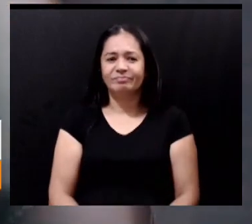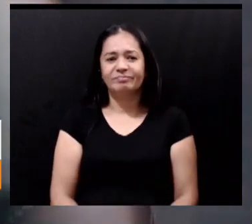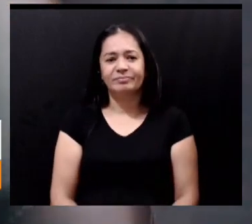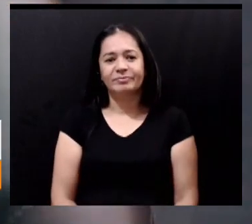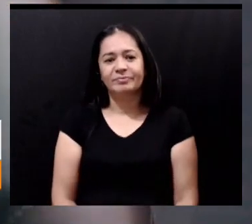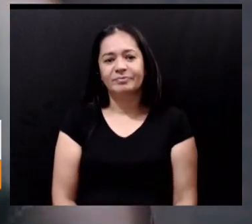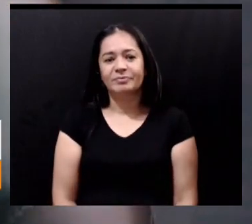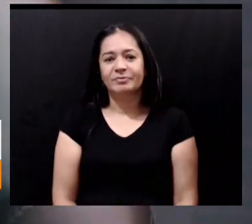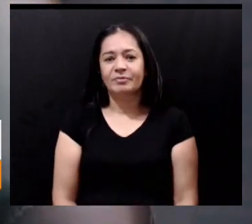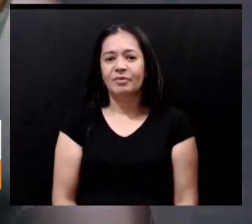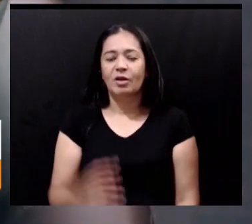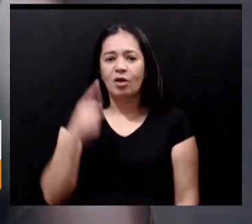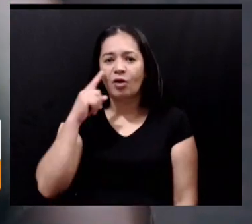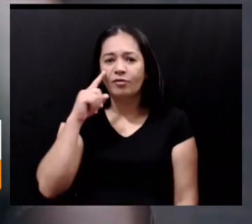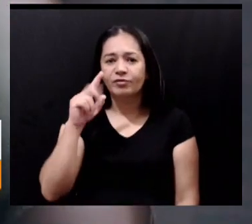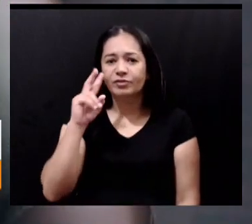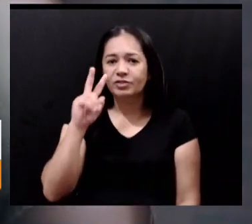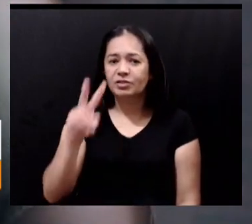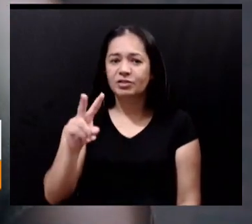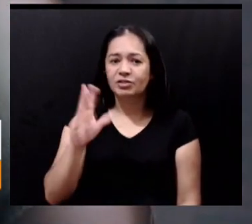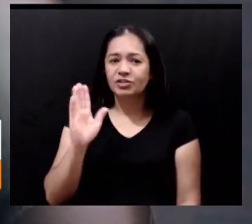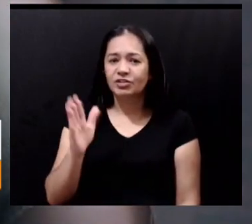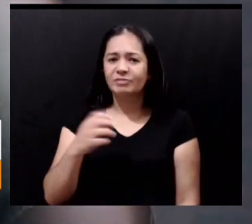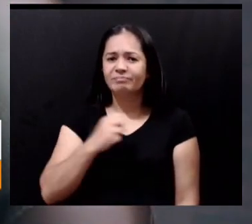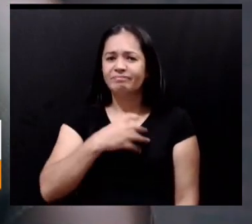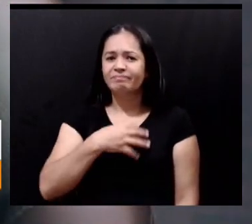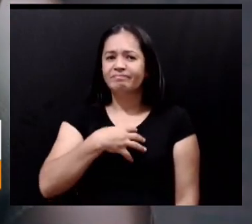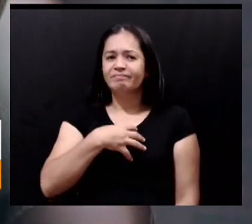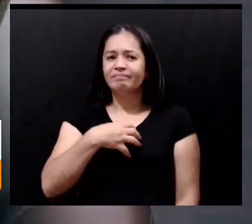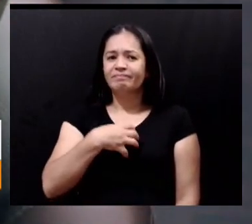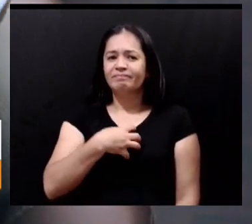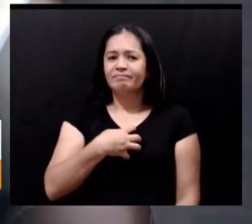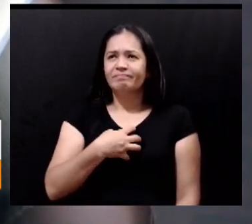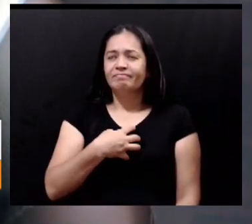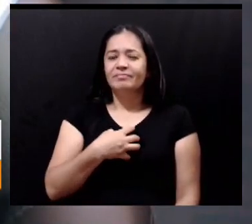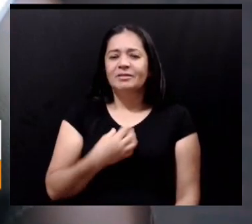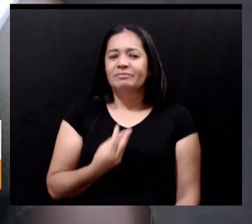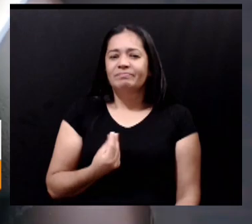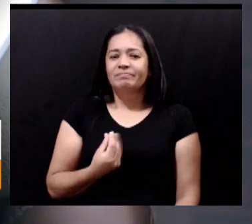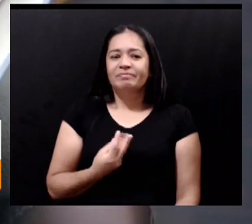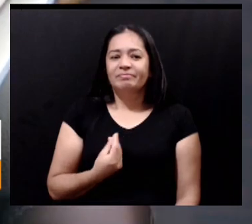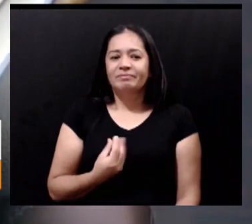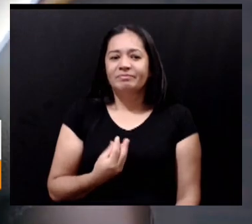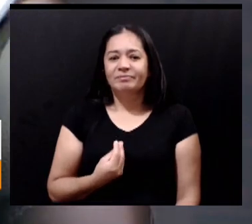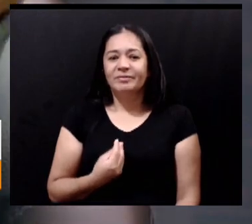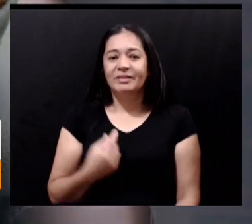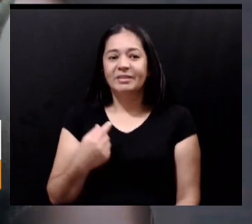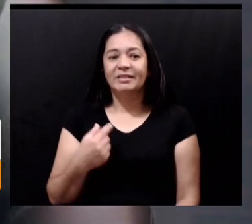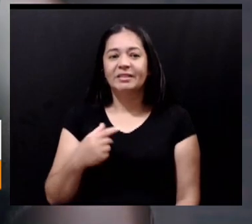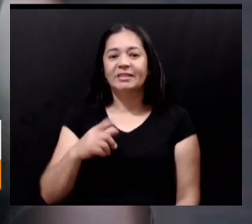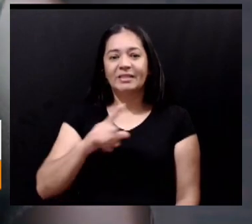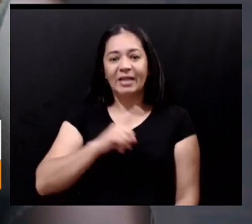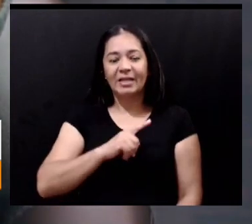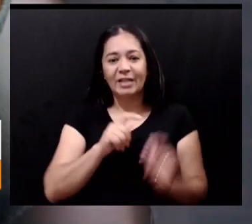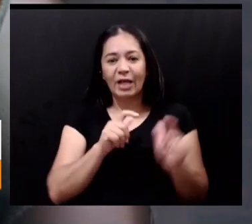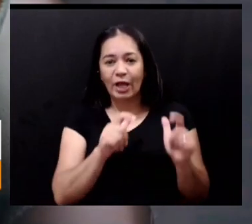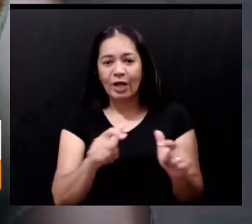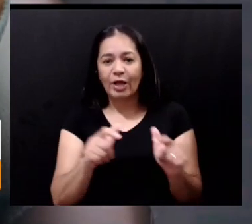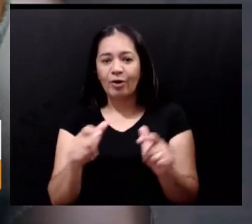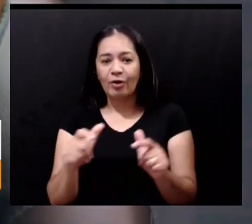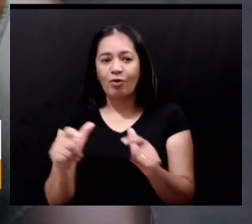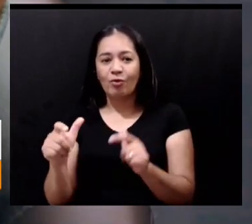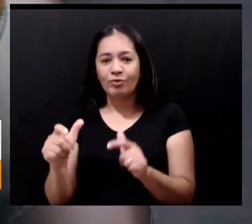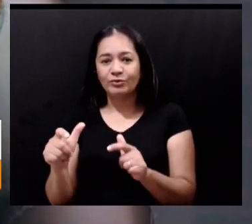ele assim, já você sente um negócio, né? Uma coisa assim. E ele vai tendo espaços, né? De colocar